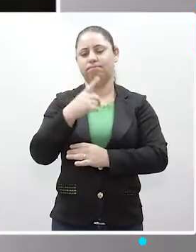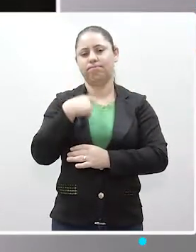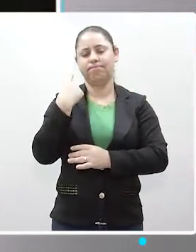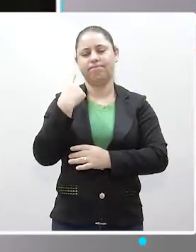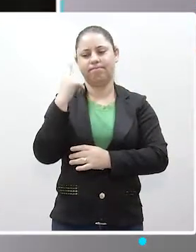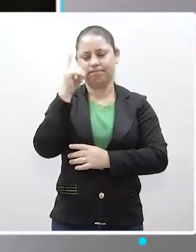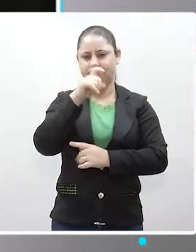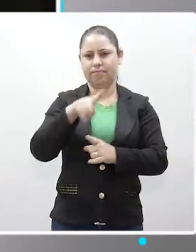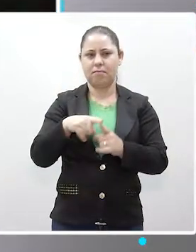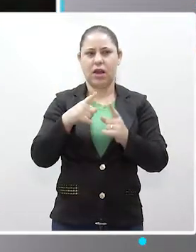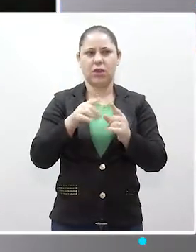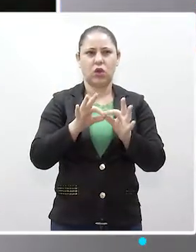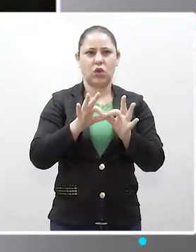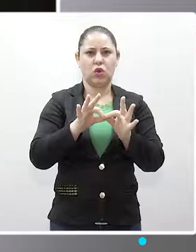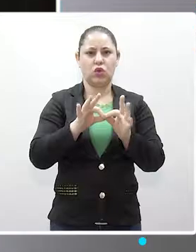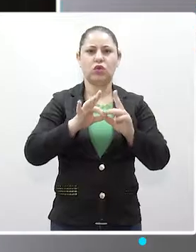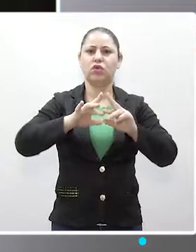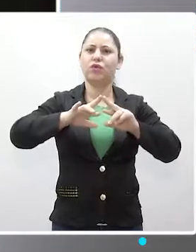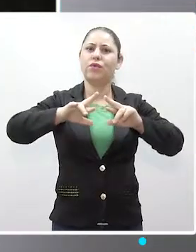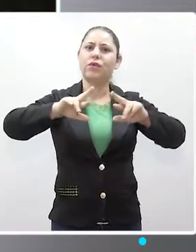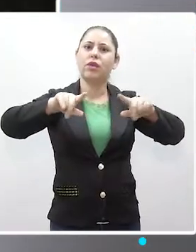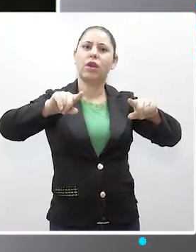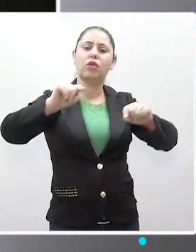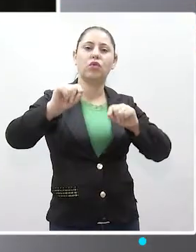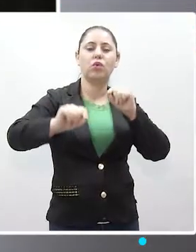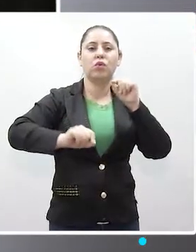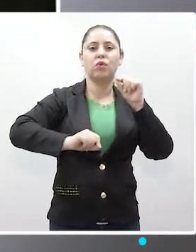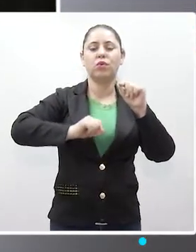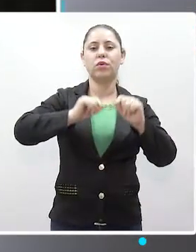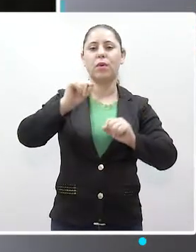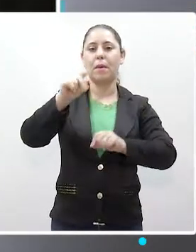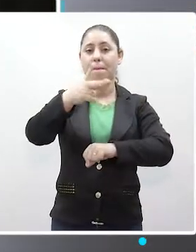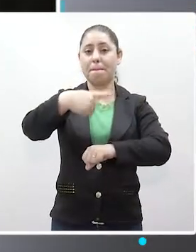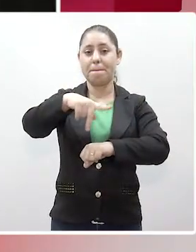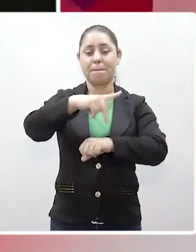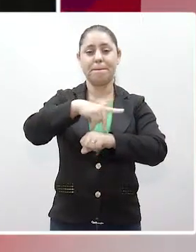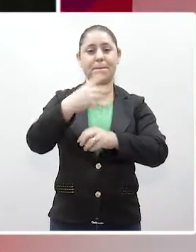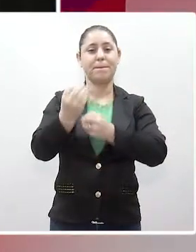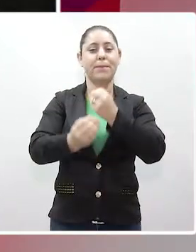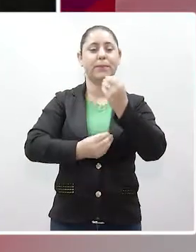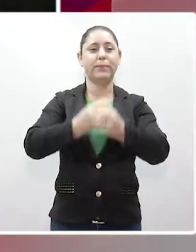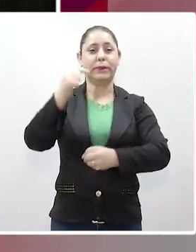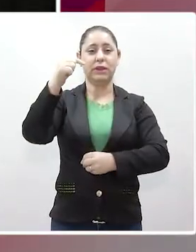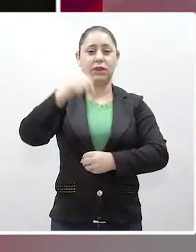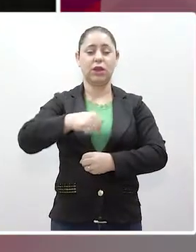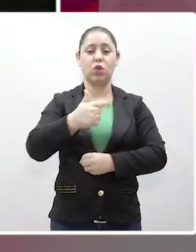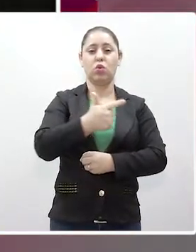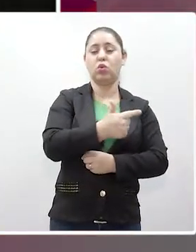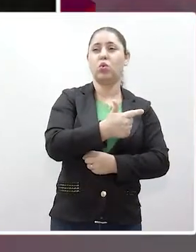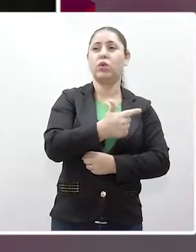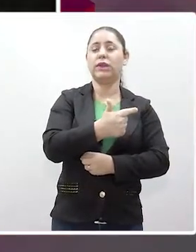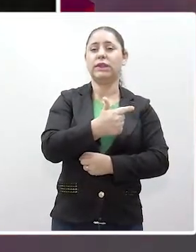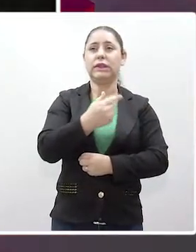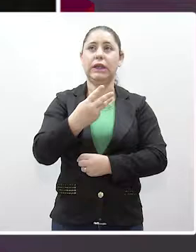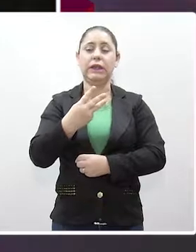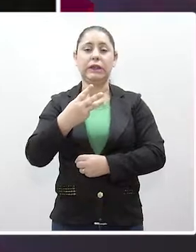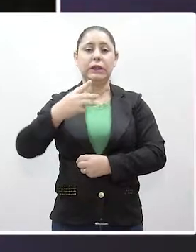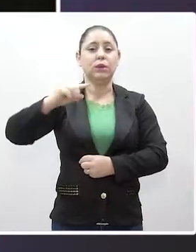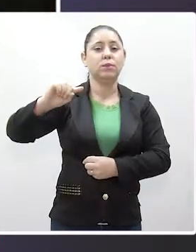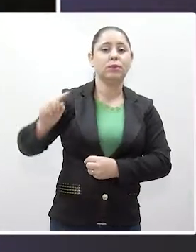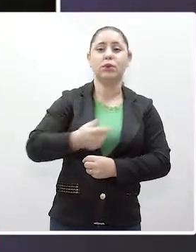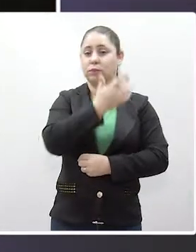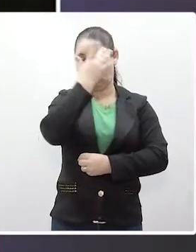assim, muito distante ainda, um número muito positivo, quando você pensa que um país como o nosso está com 2, 3 mil mortes por